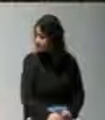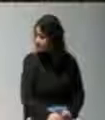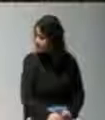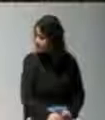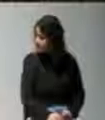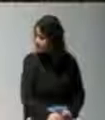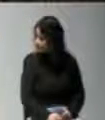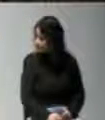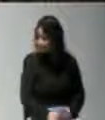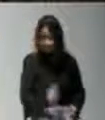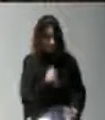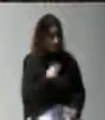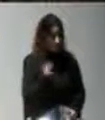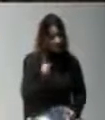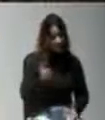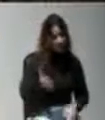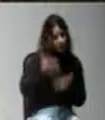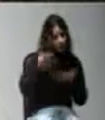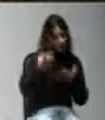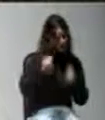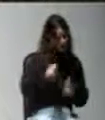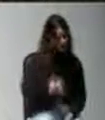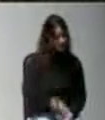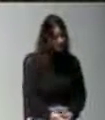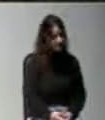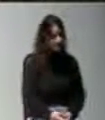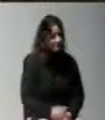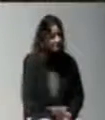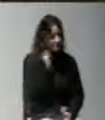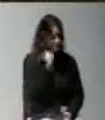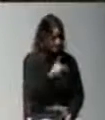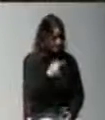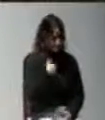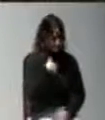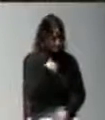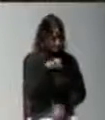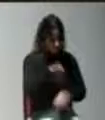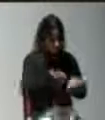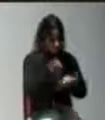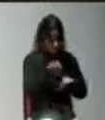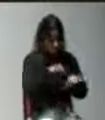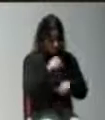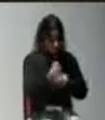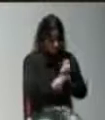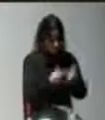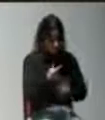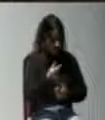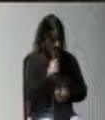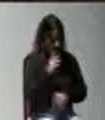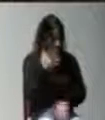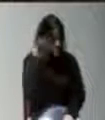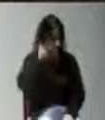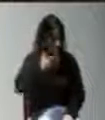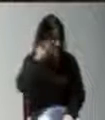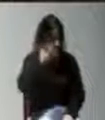É um elogio demais, né? Tá bem. Bom, então eu preparei e fui.